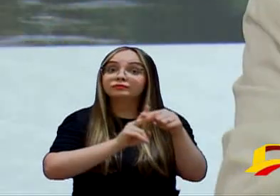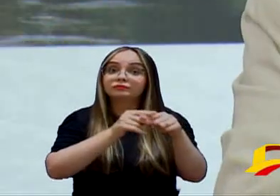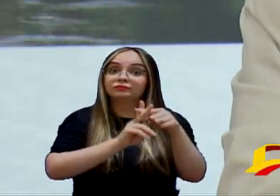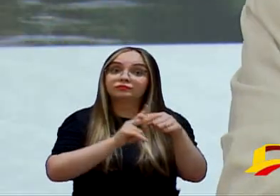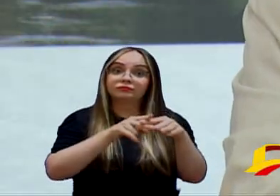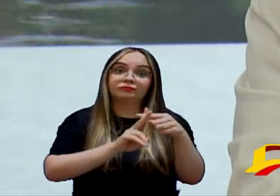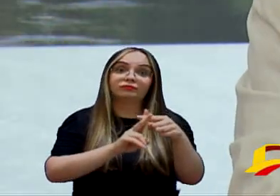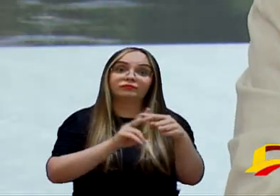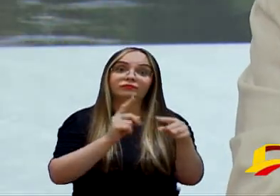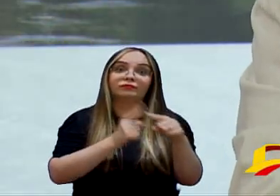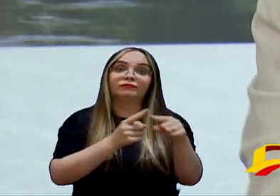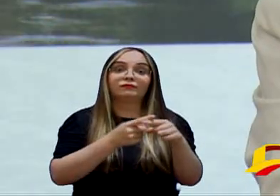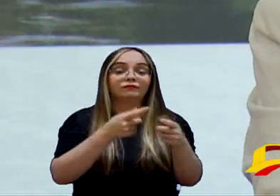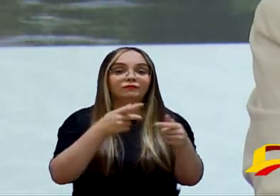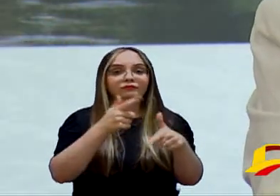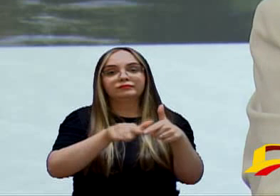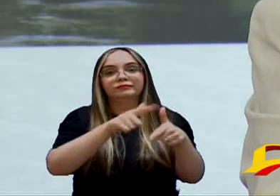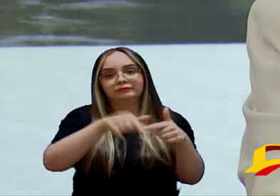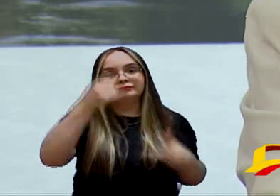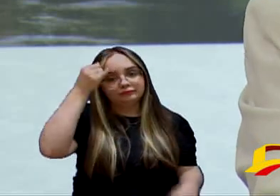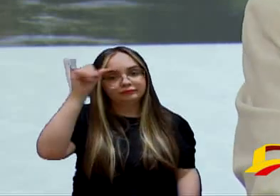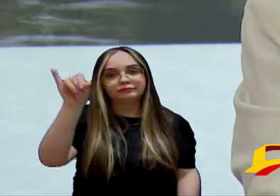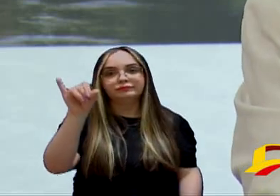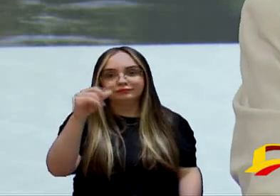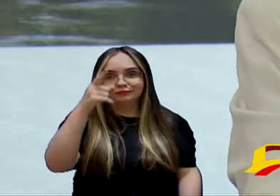para não cair no problema